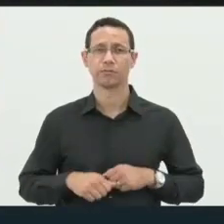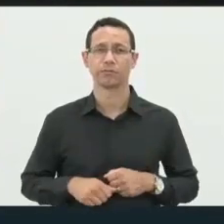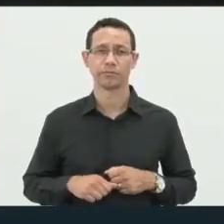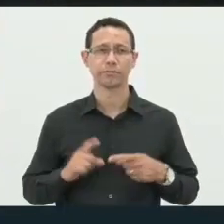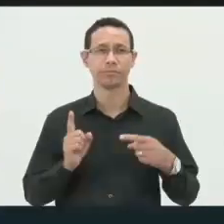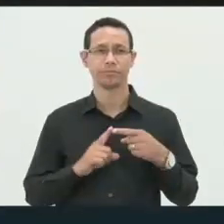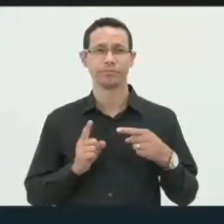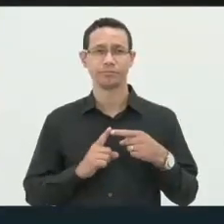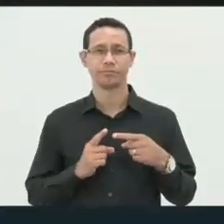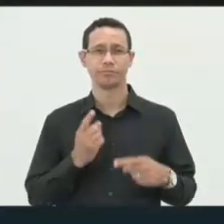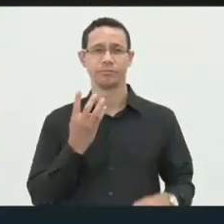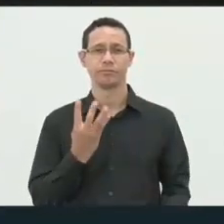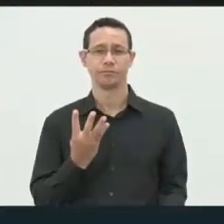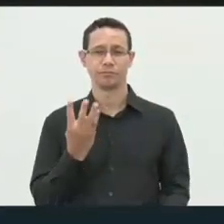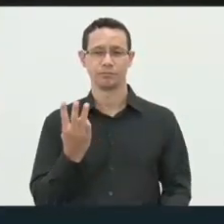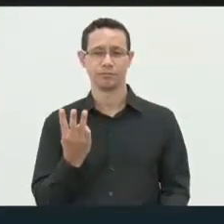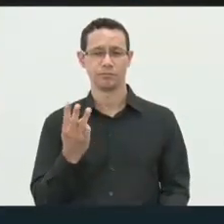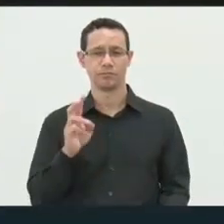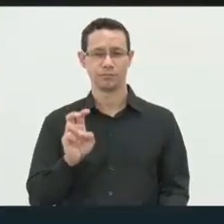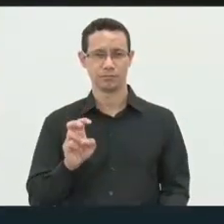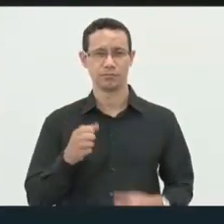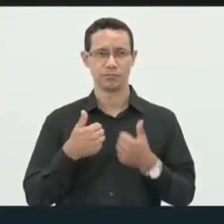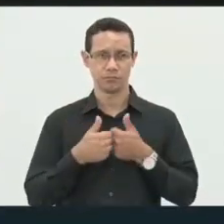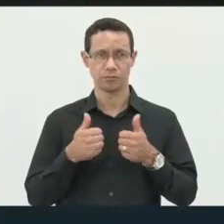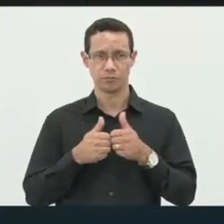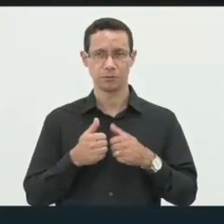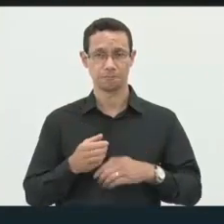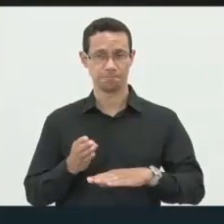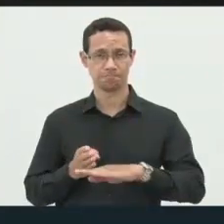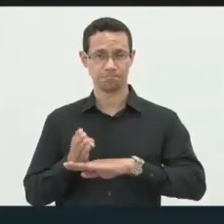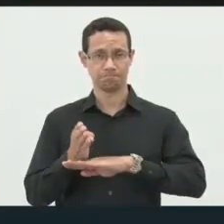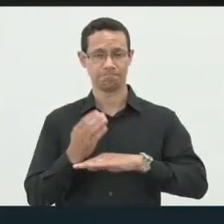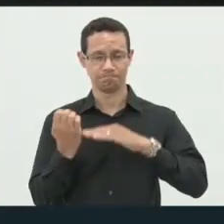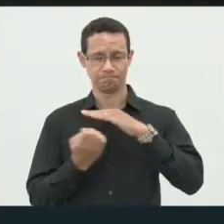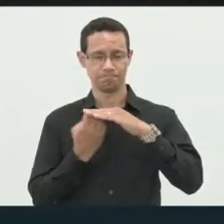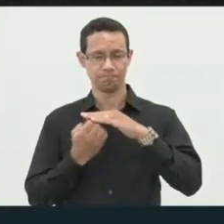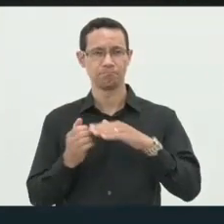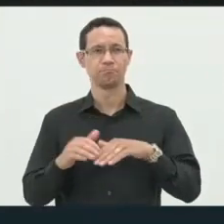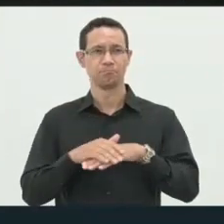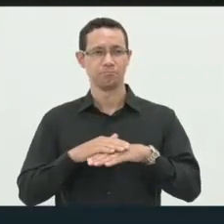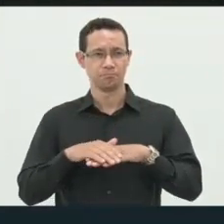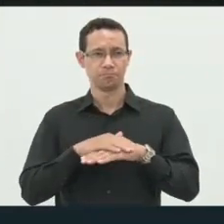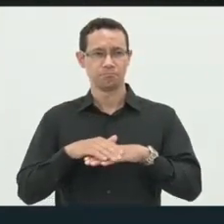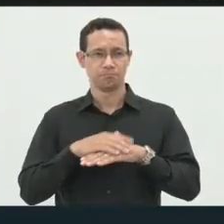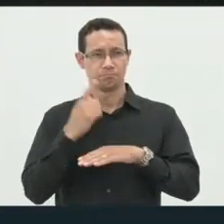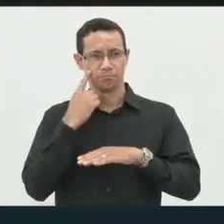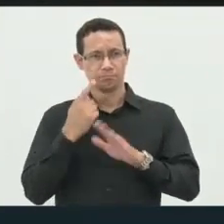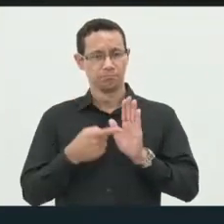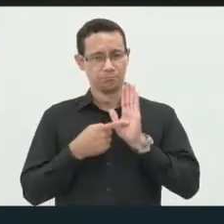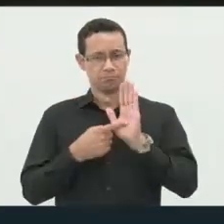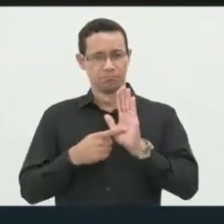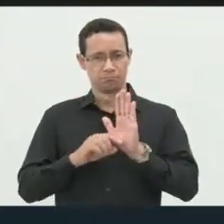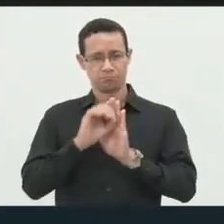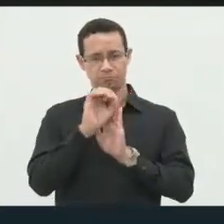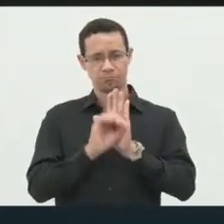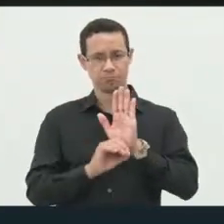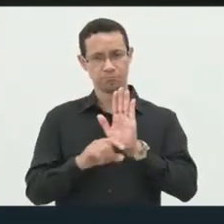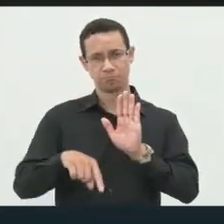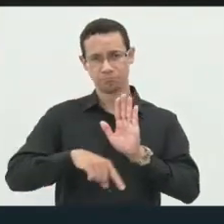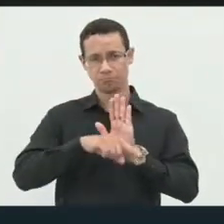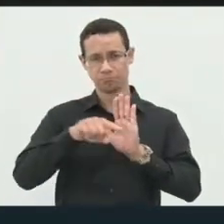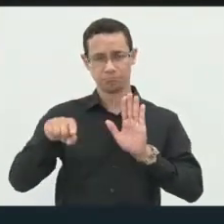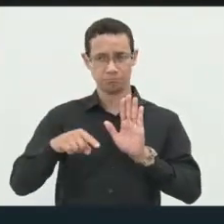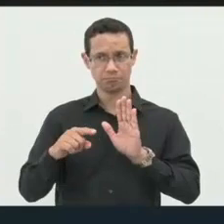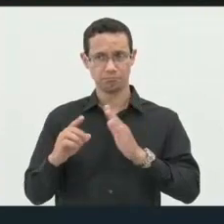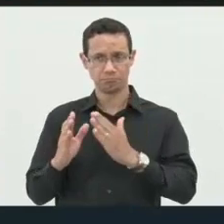435 fui até a empresa conversei com o pessoal levei um ofício em nome dos Moradores Jardim Fortaleza